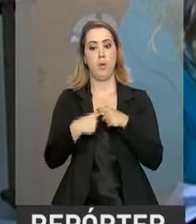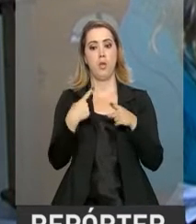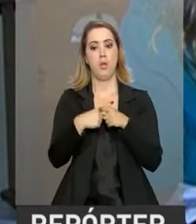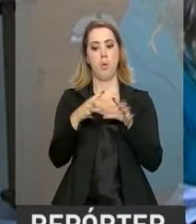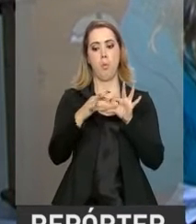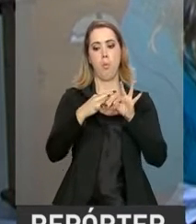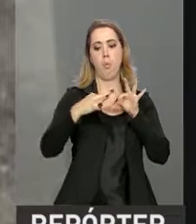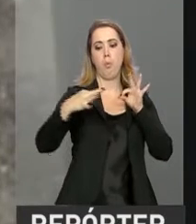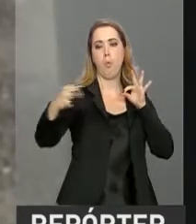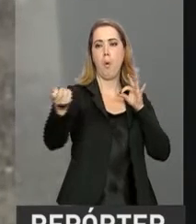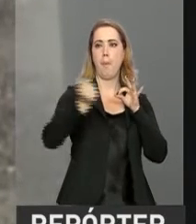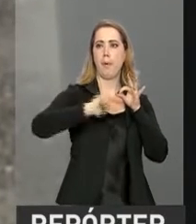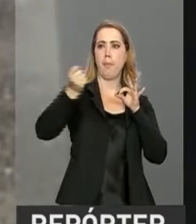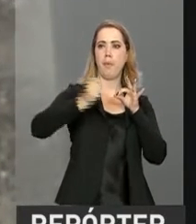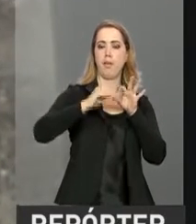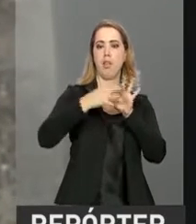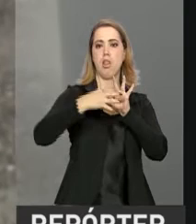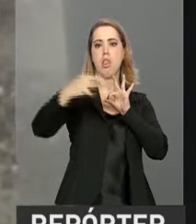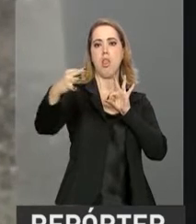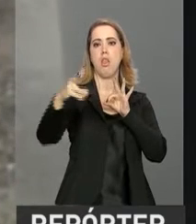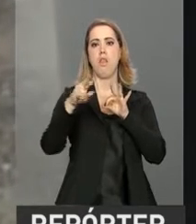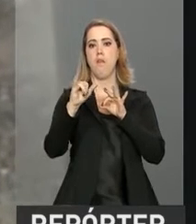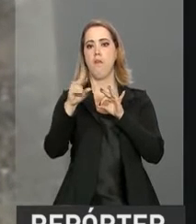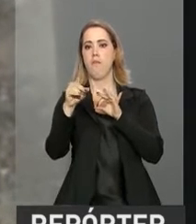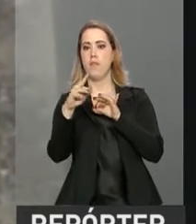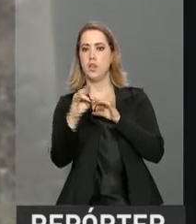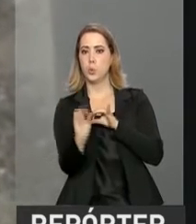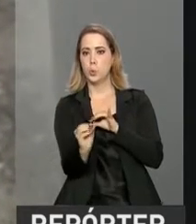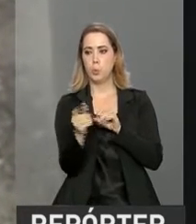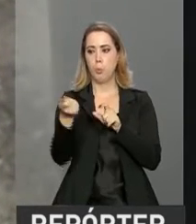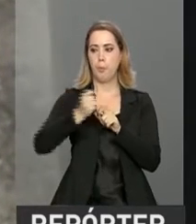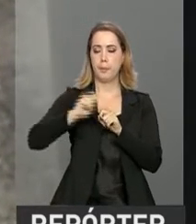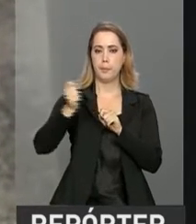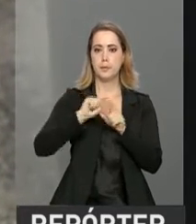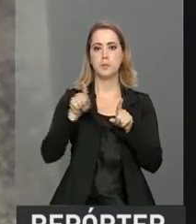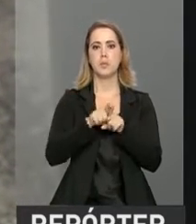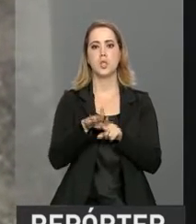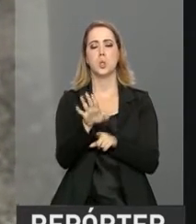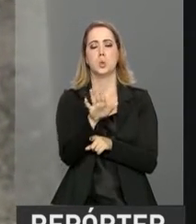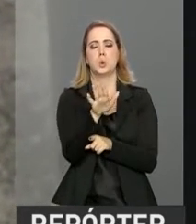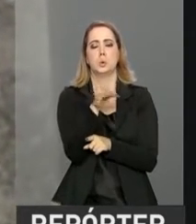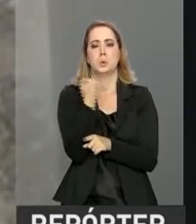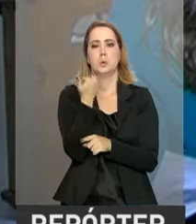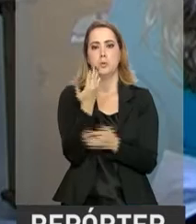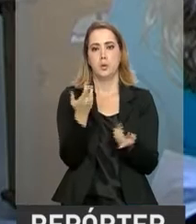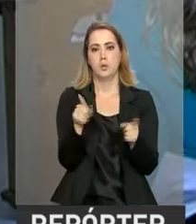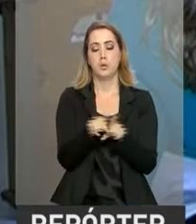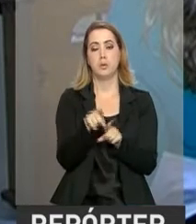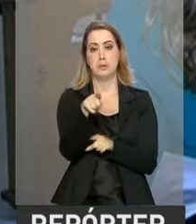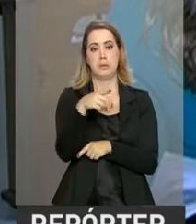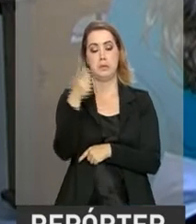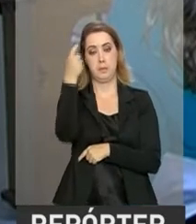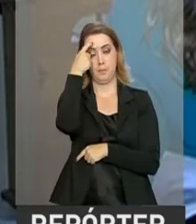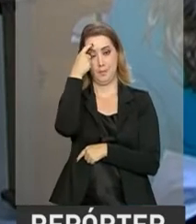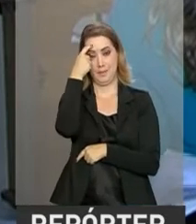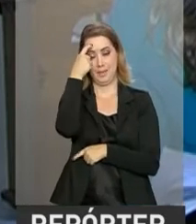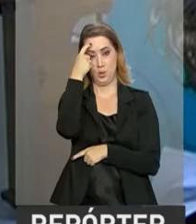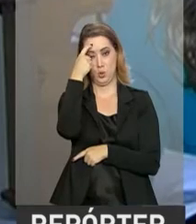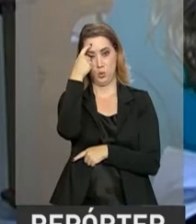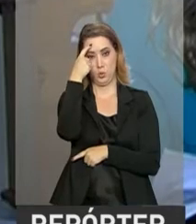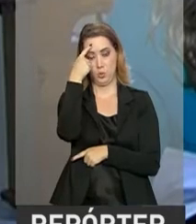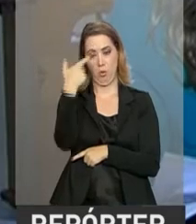com cerol. A dor de Maria era tão grande que pensou em tirar a própria vida. Não via saída.